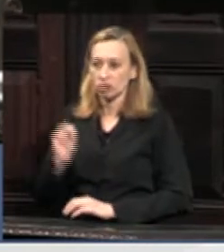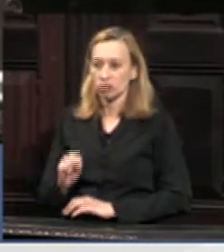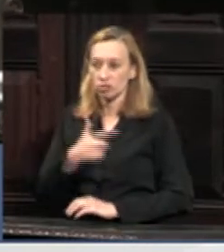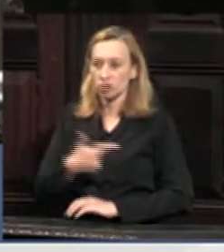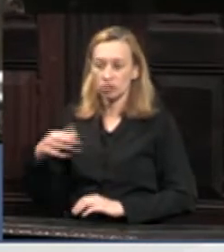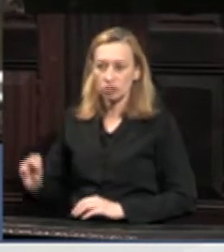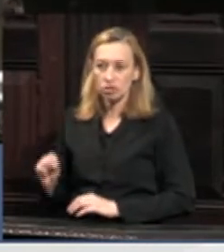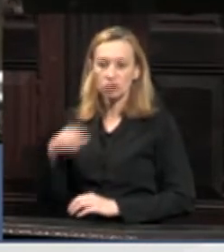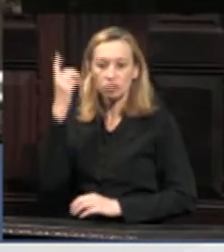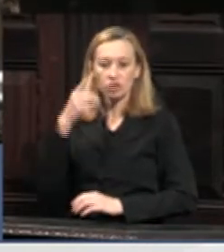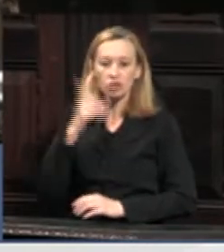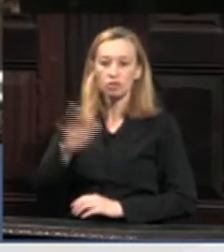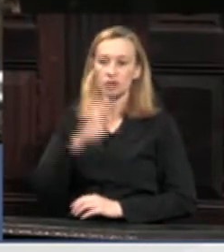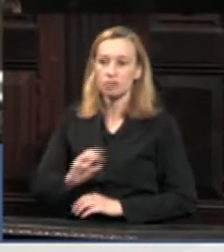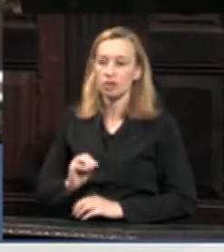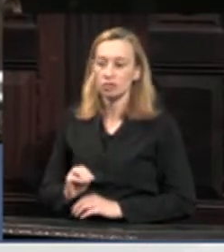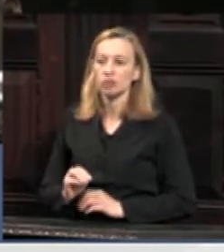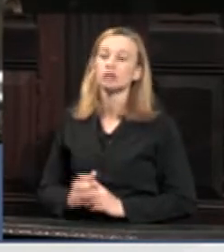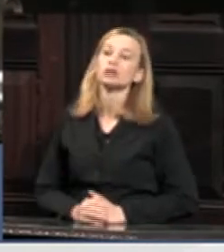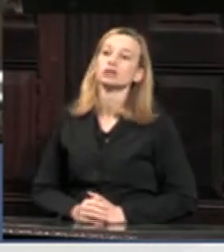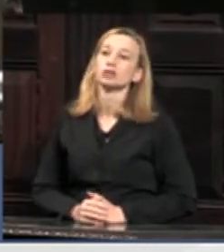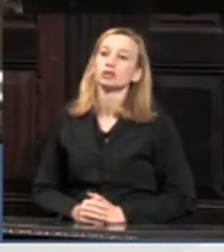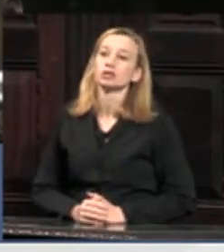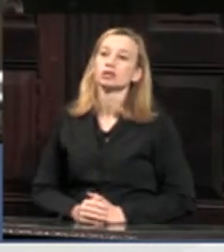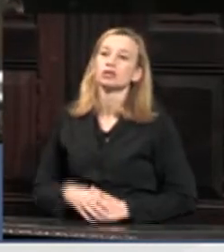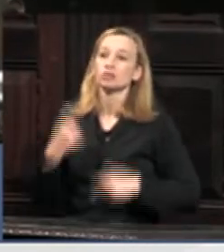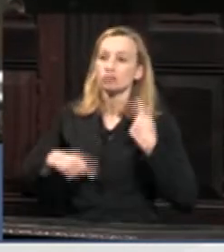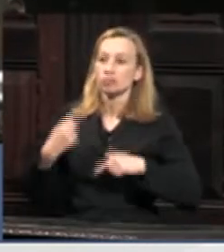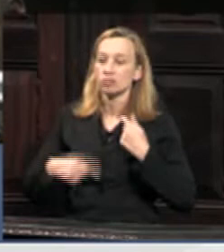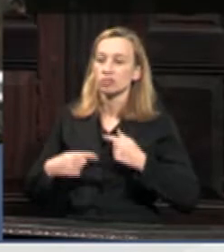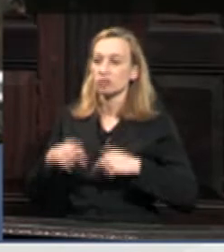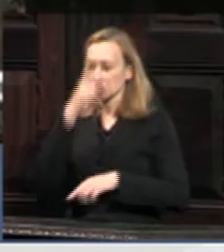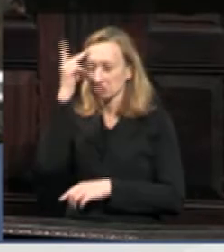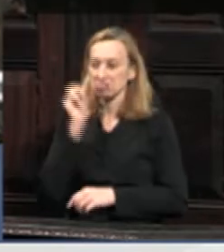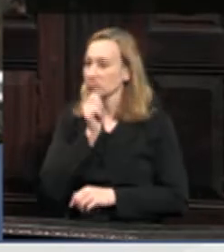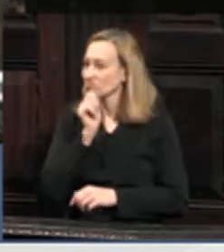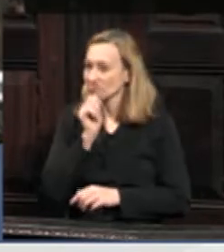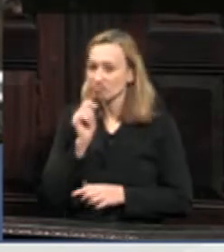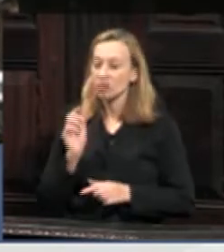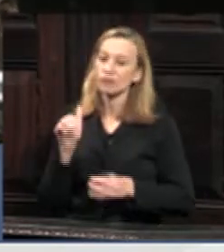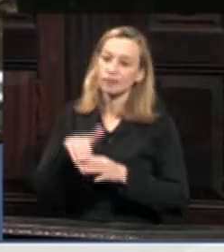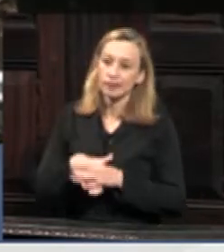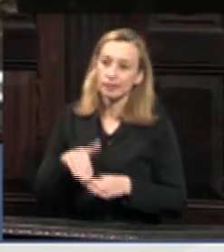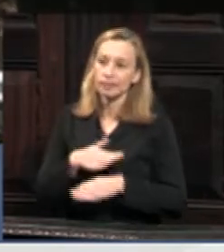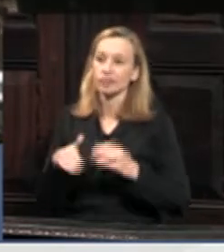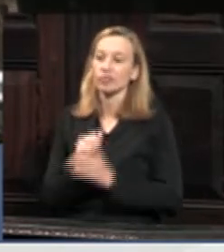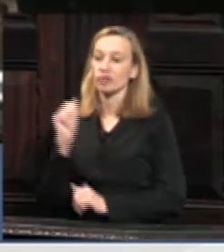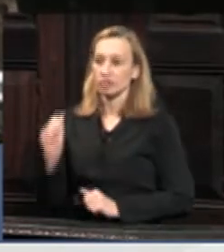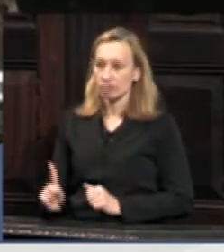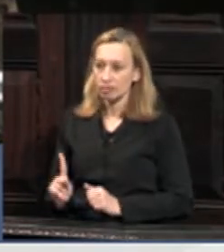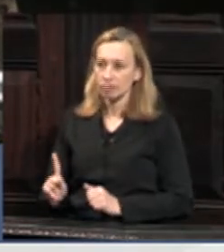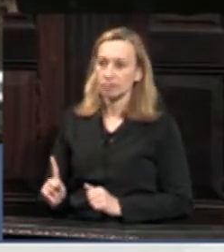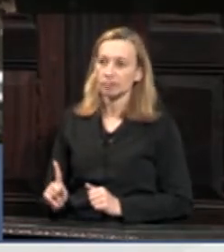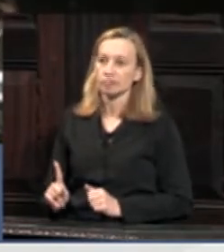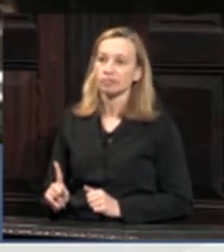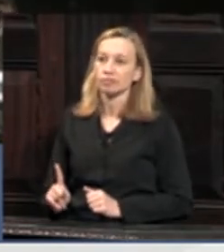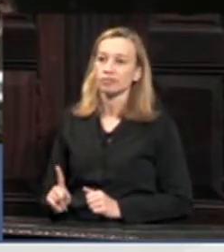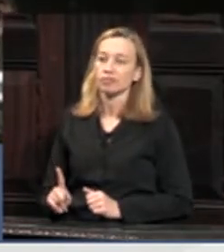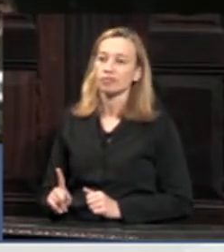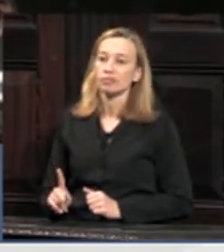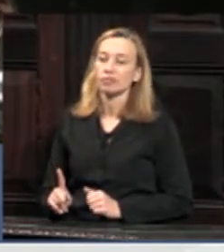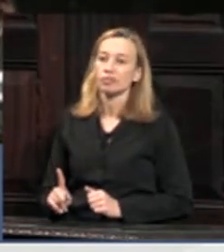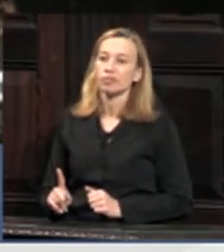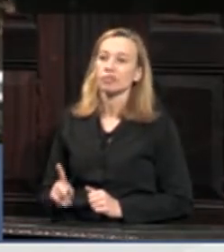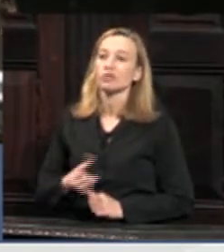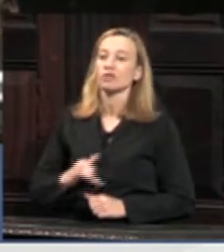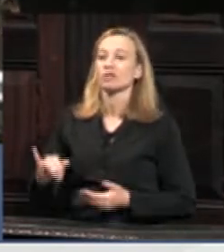4228-2018, de autoria do deputado Luiz Paulo. Em discussão. Não havendo quem queira discutir, em votação. Senhores que aprovam nessa comissão, aprovado